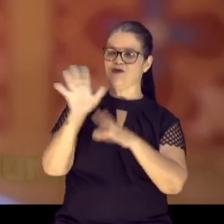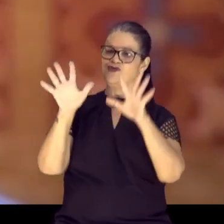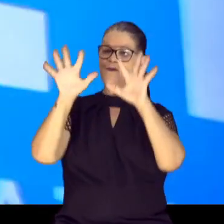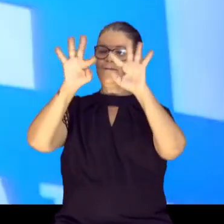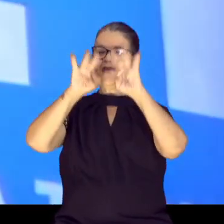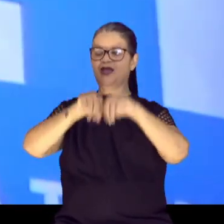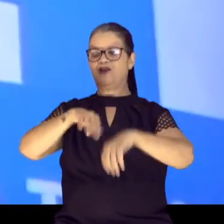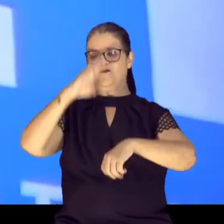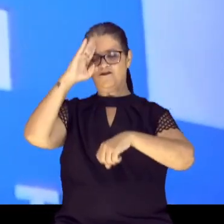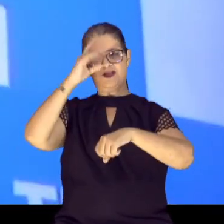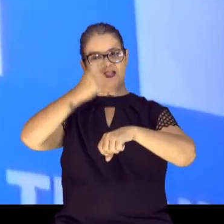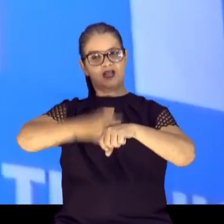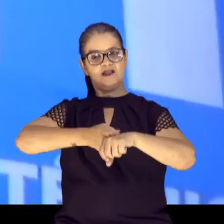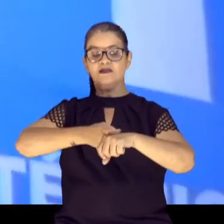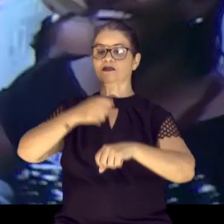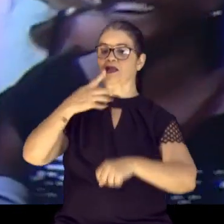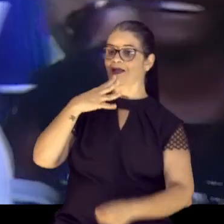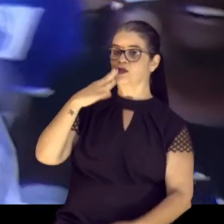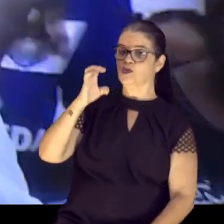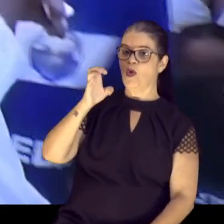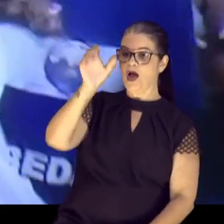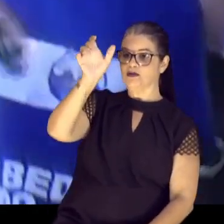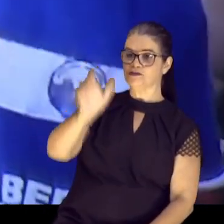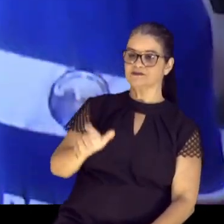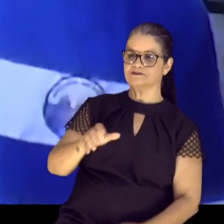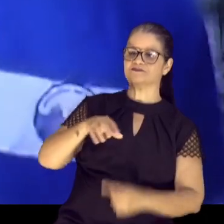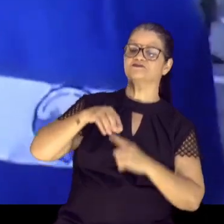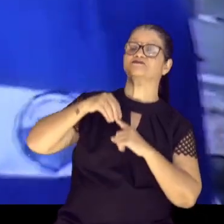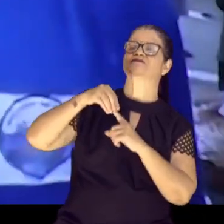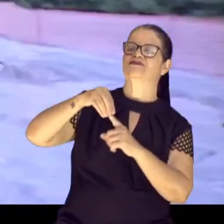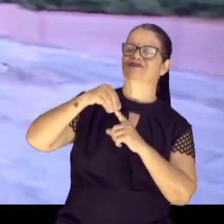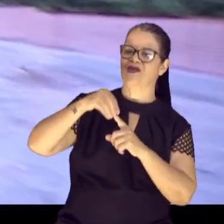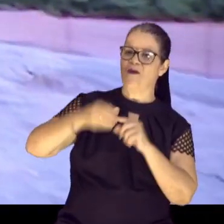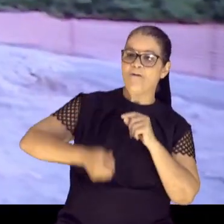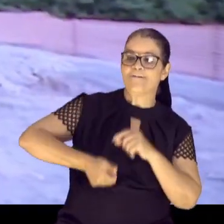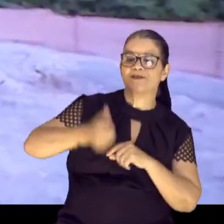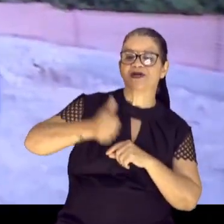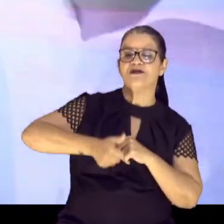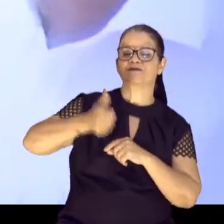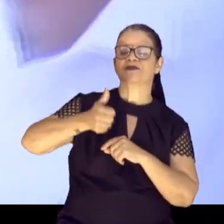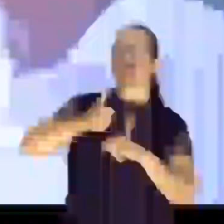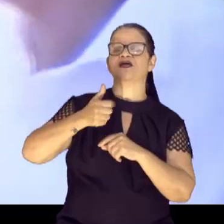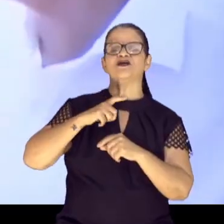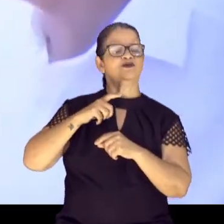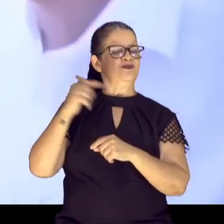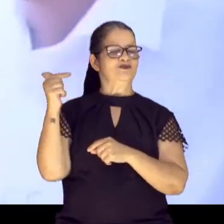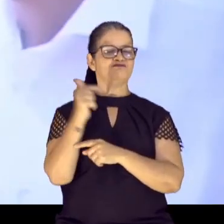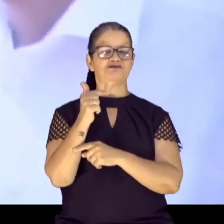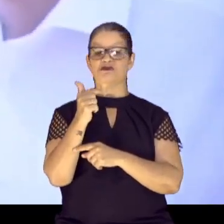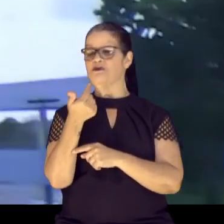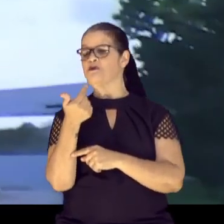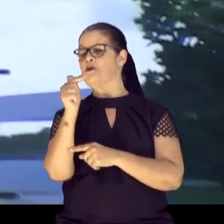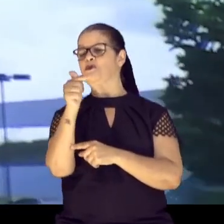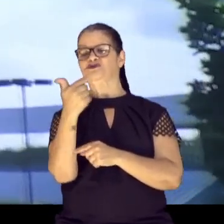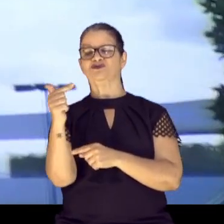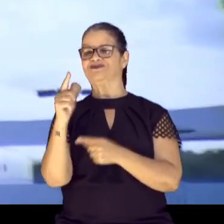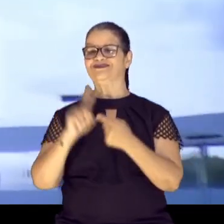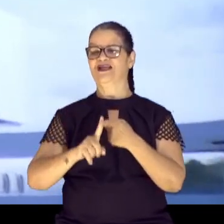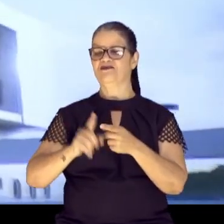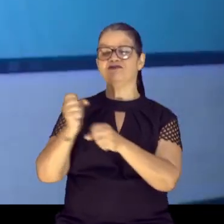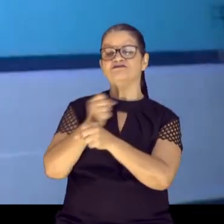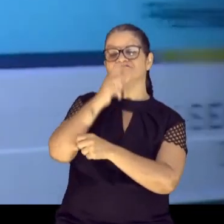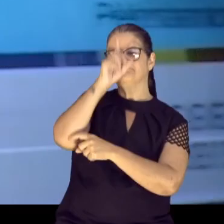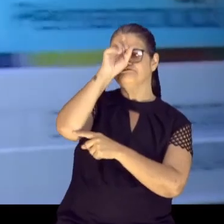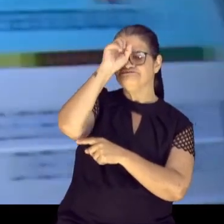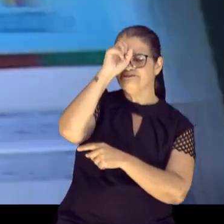ditadura. Eduardo, um singular, um primeiro sem segundo, dos hospitais e